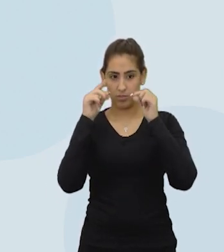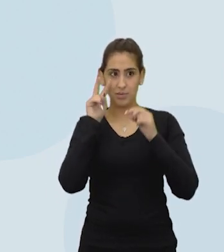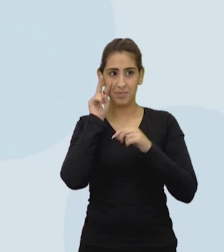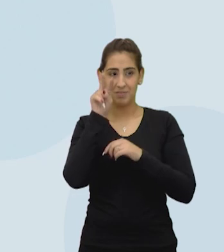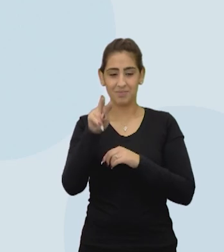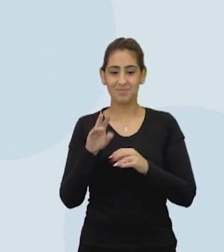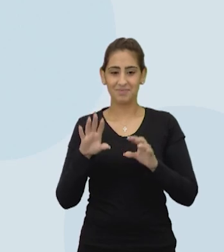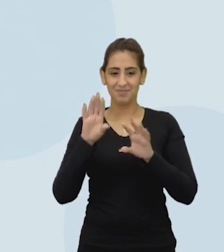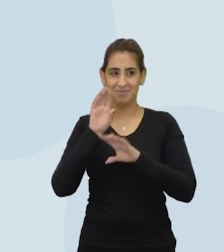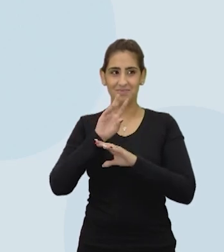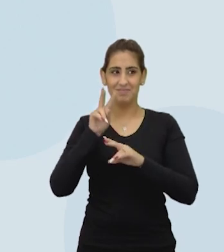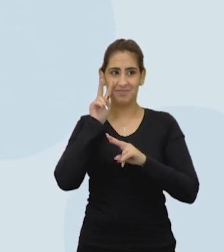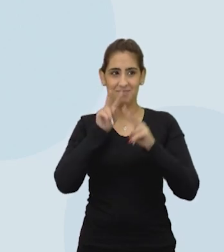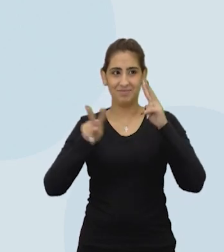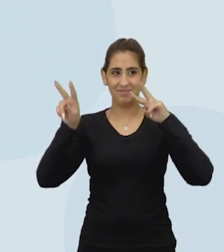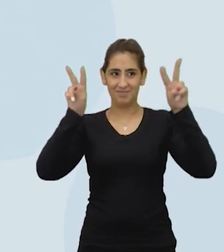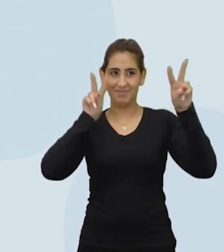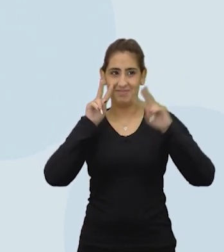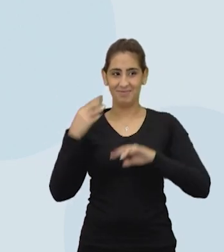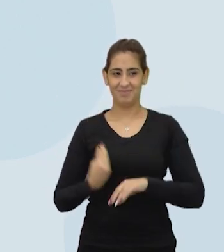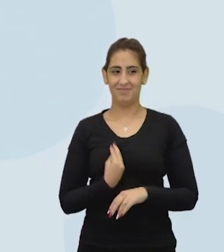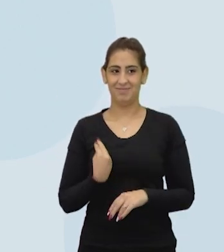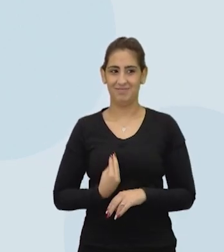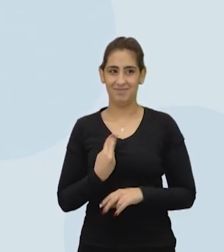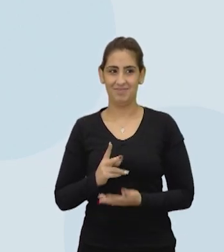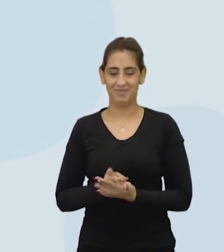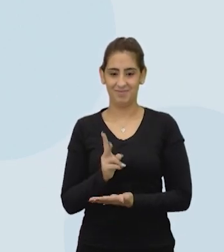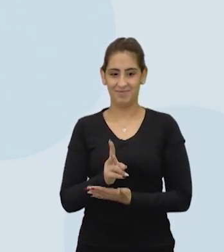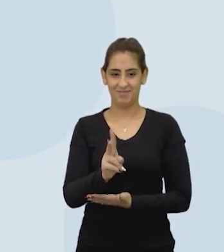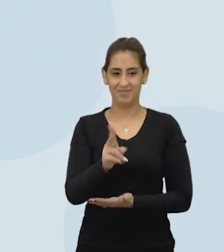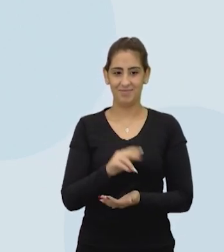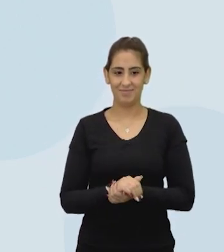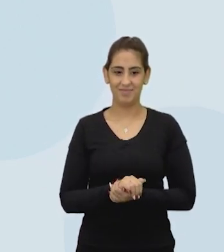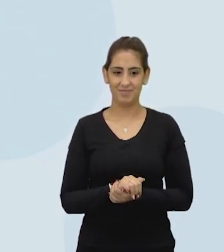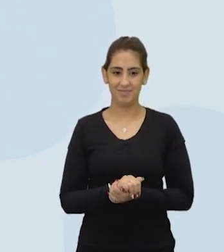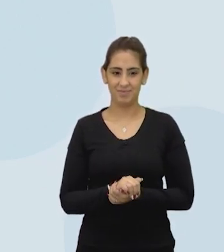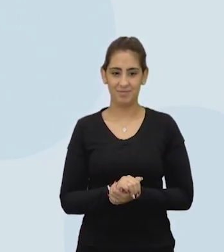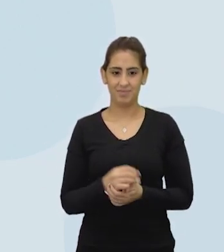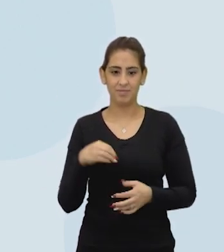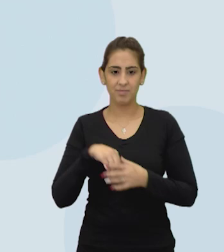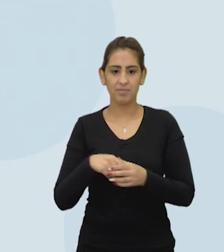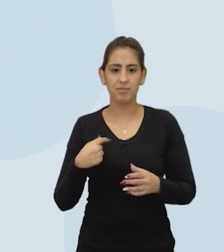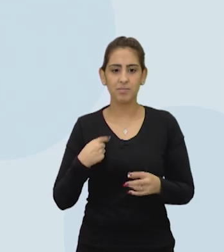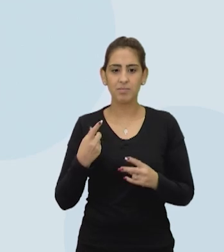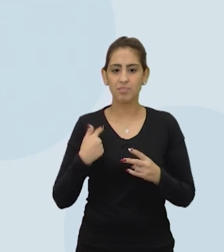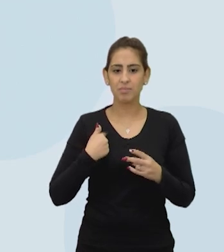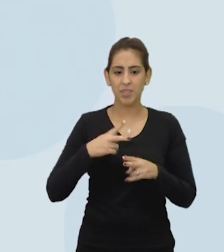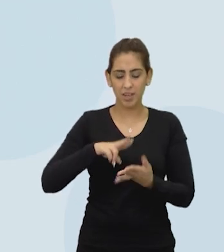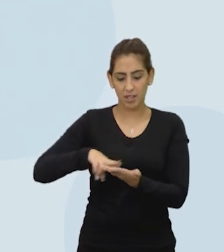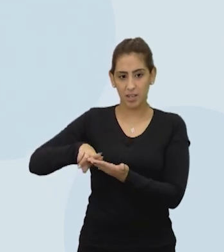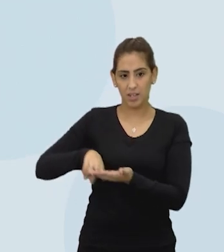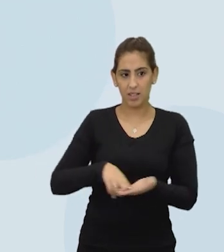e vejo ainda, igual a um olho, circulamente sobre a minha rede. Pego de um pau,